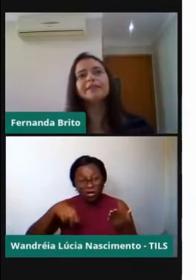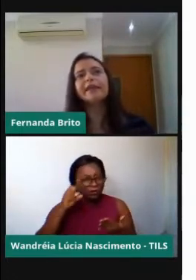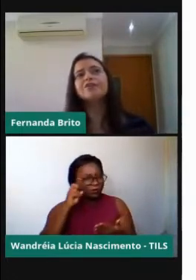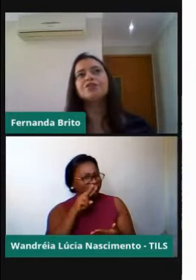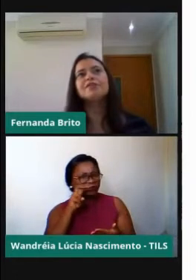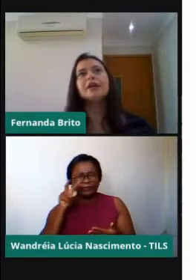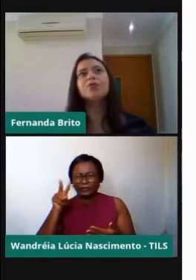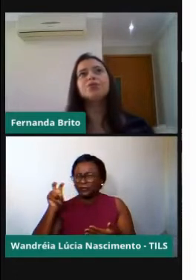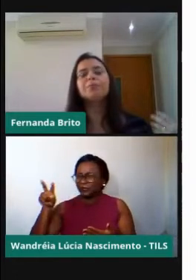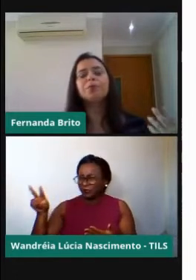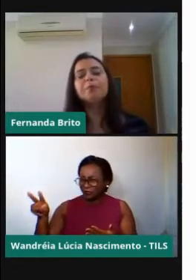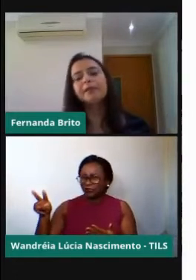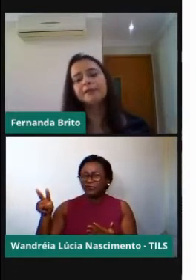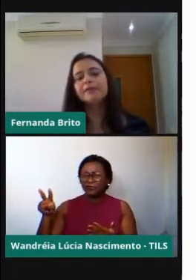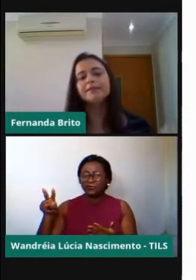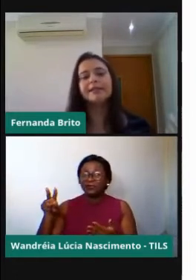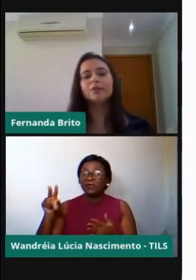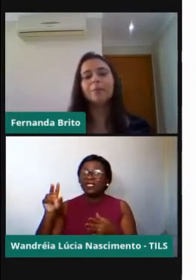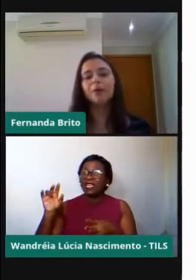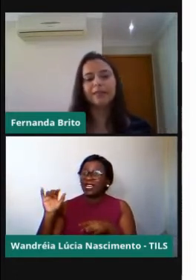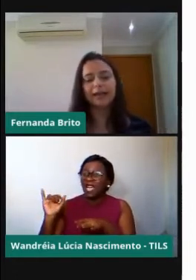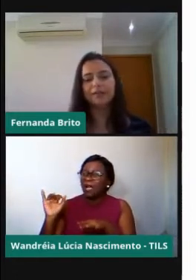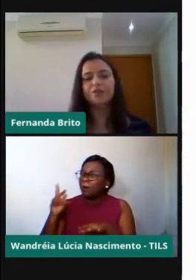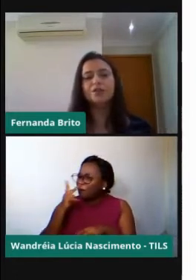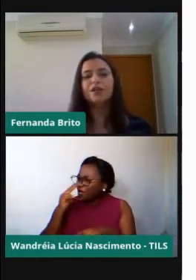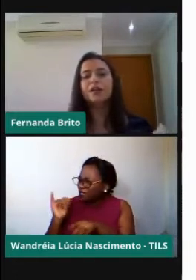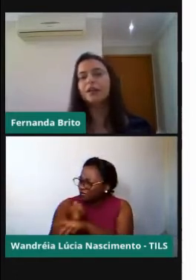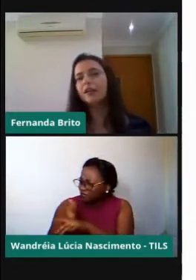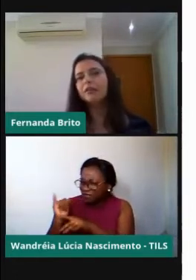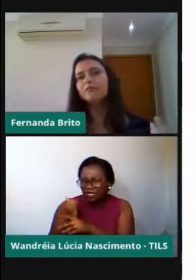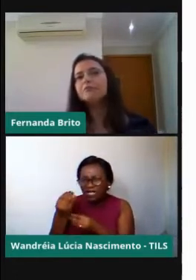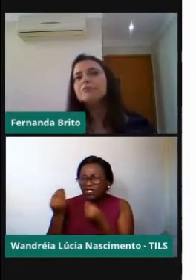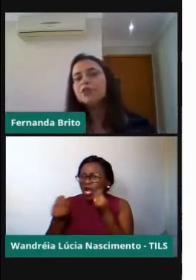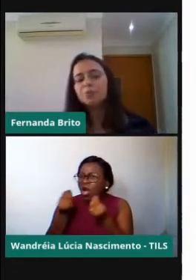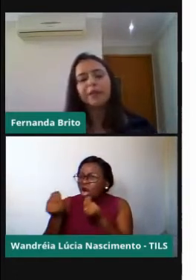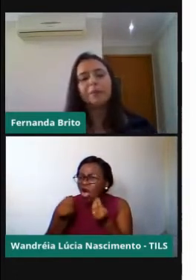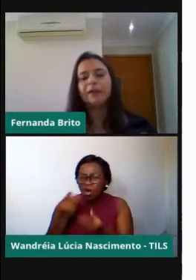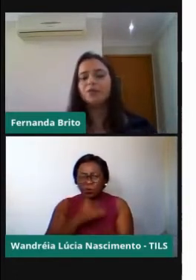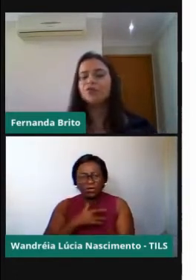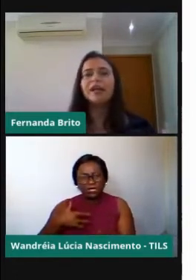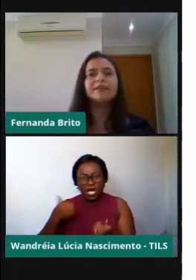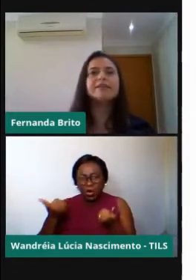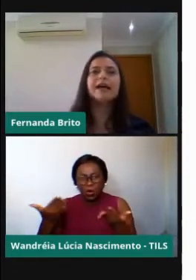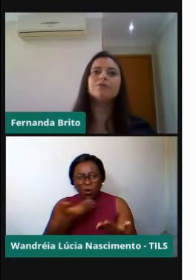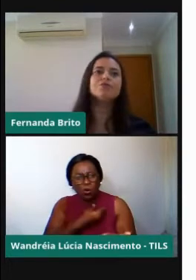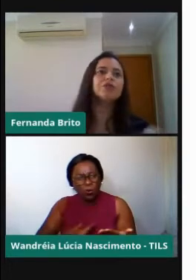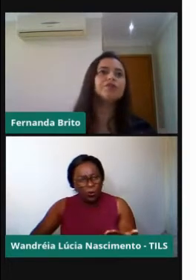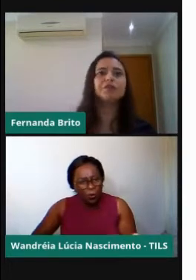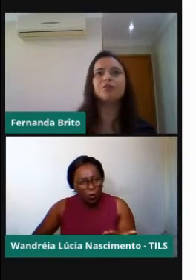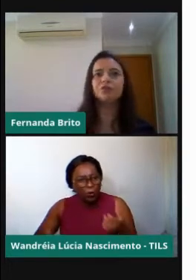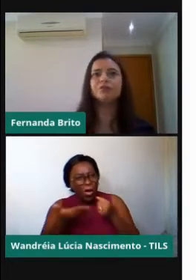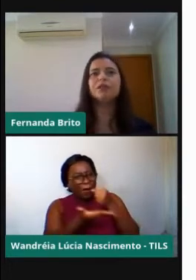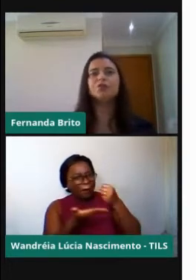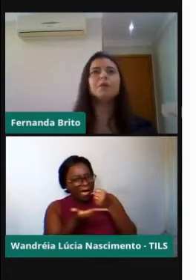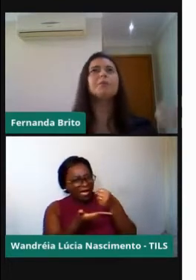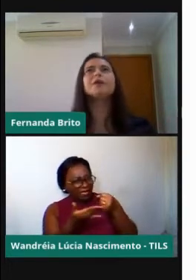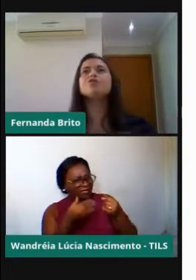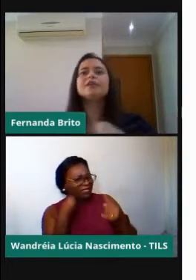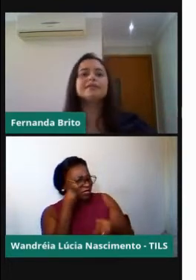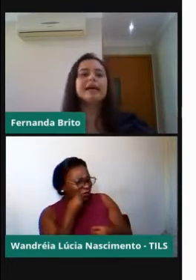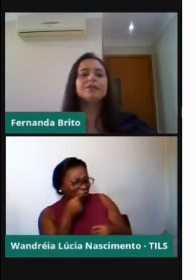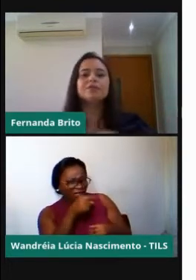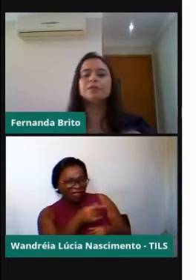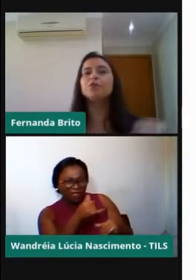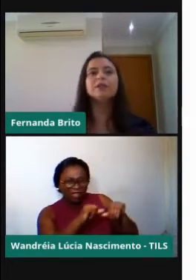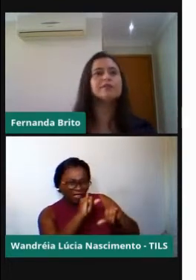vezes, estratégias de saúde pública sendo pautadas em experimentos realizados in vitro,